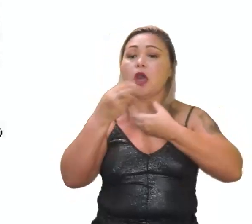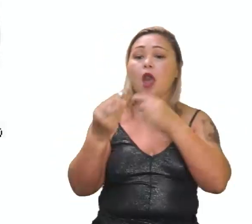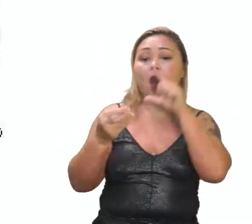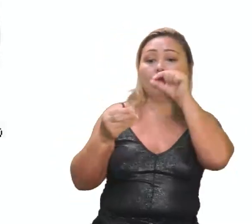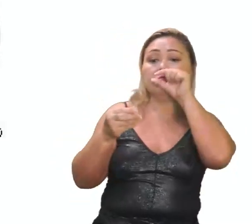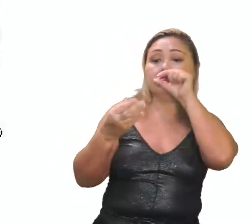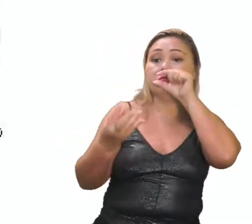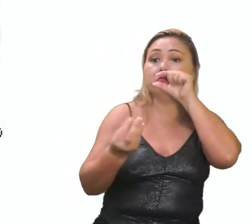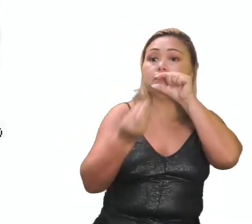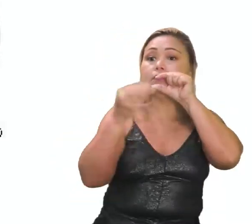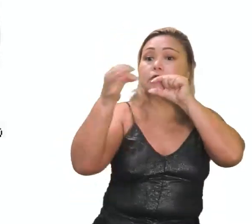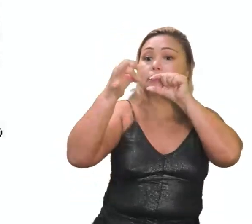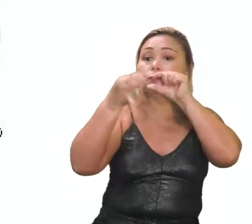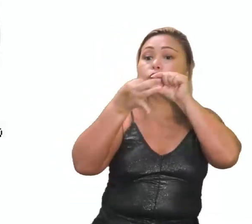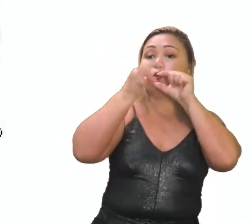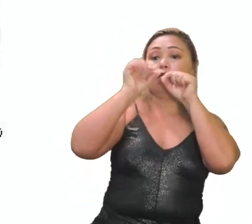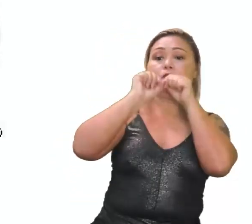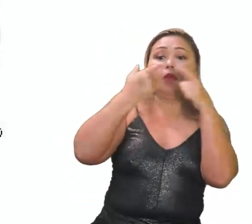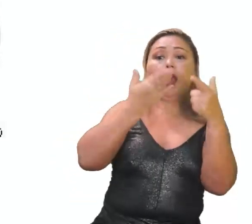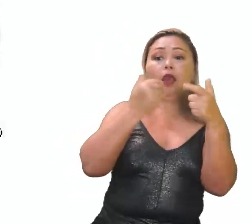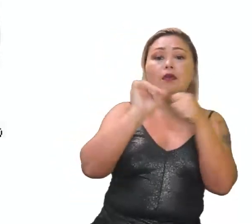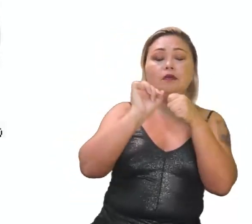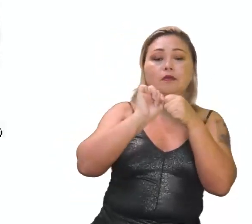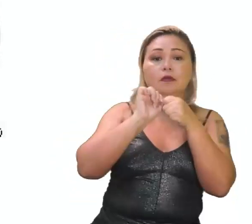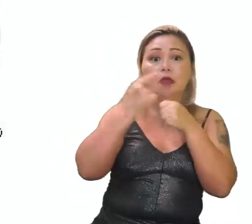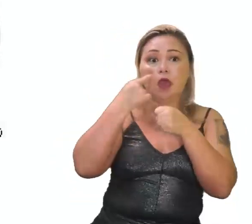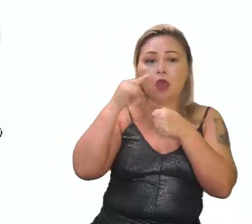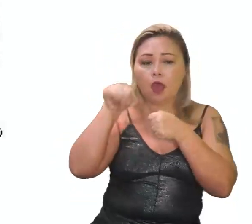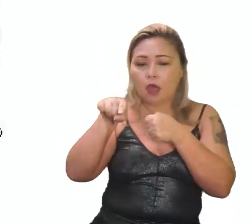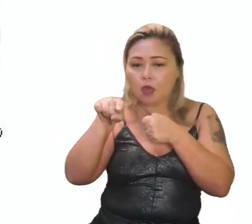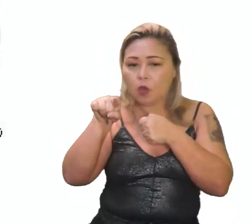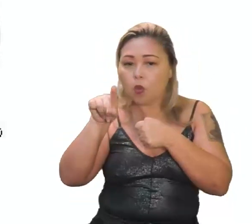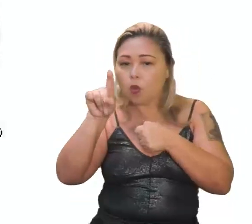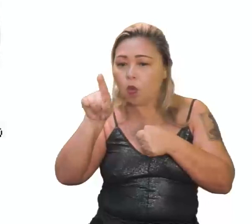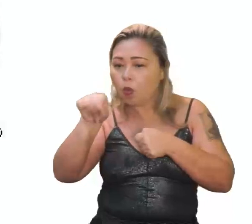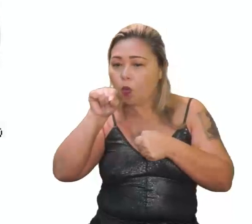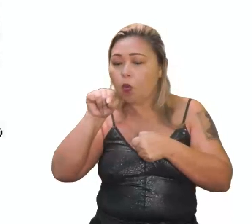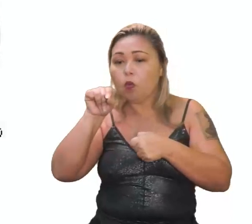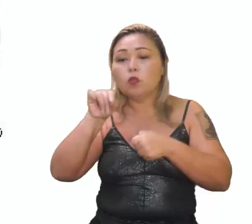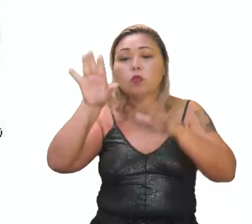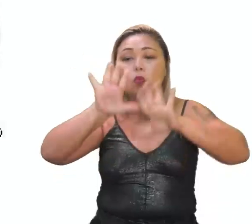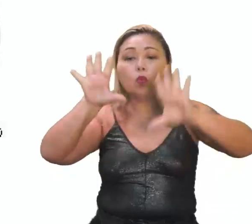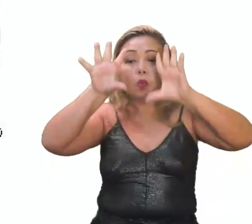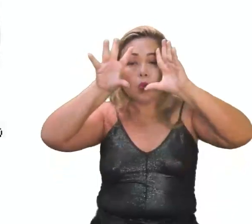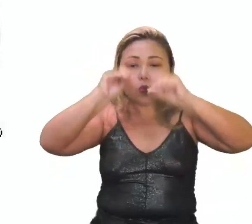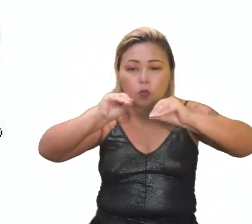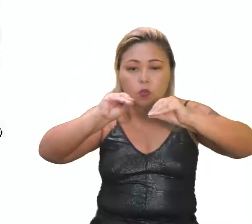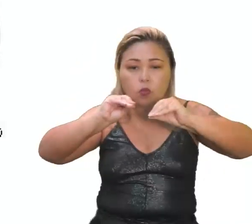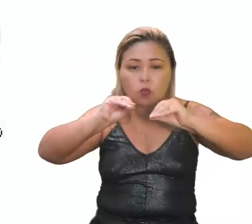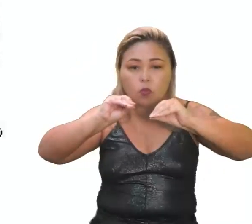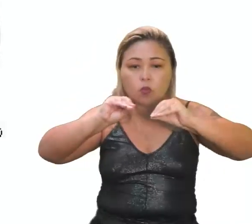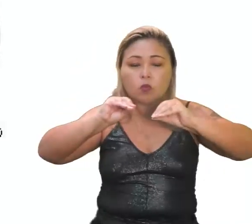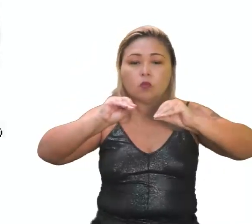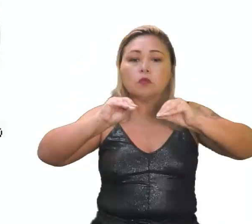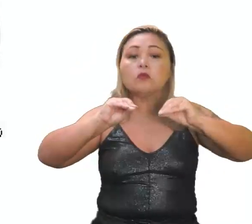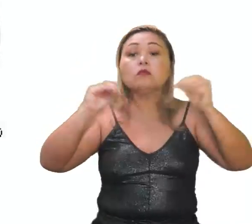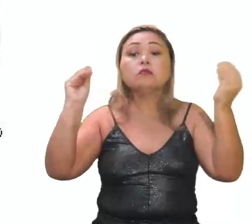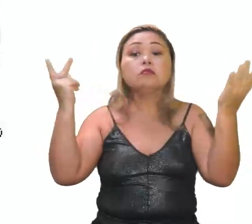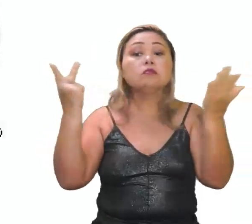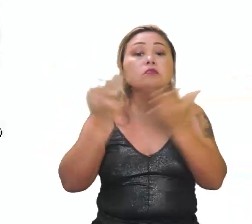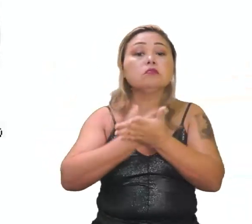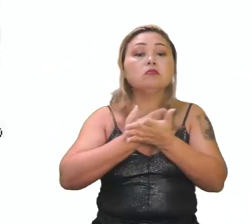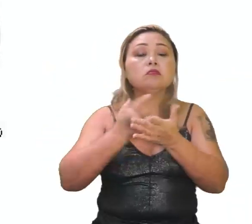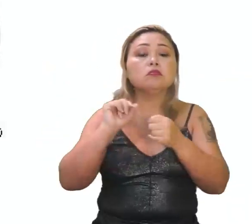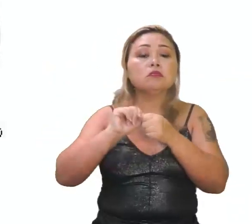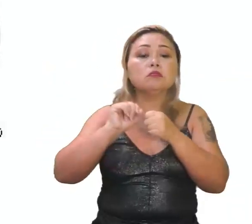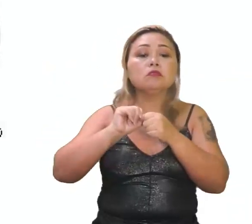beleza? Olha só que ele foi em cima daqueles de tom mais escuro, certo? O que vai acontecendo?